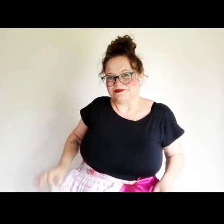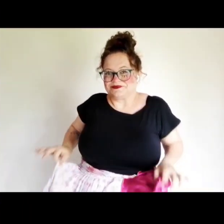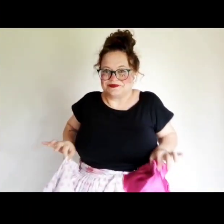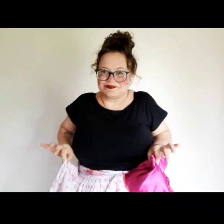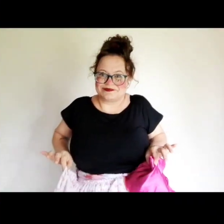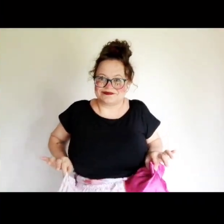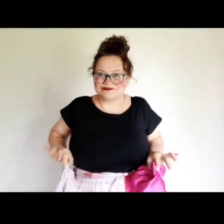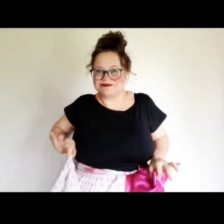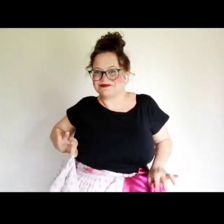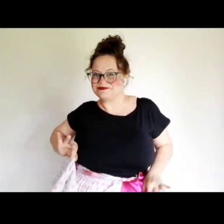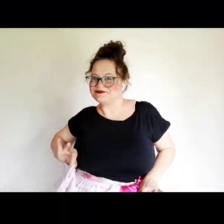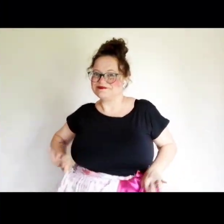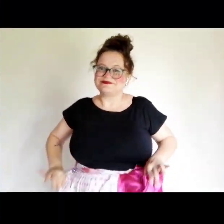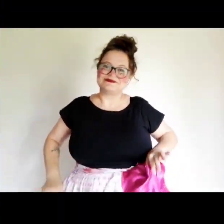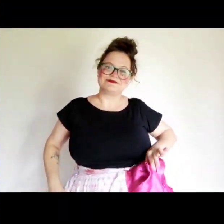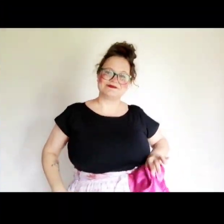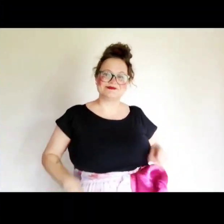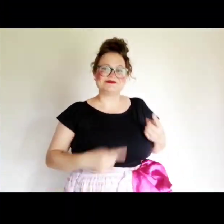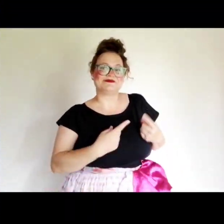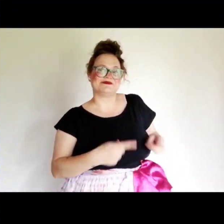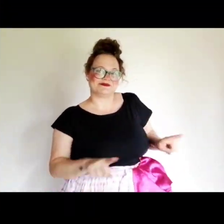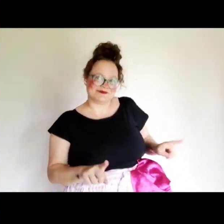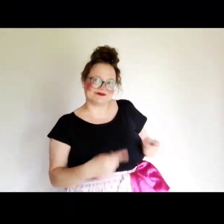Boneca de pano.